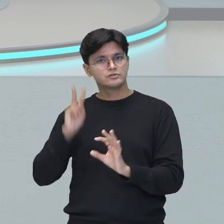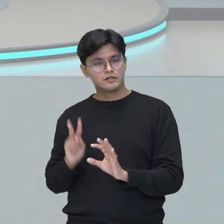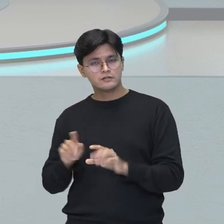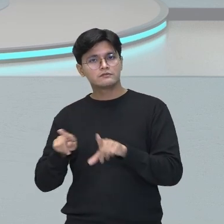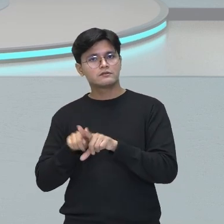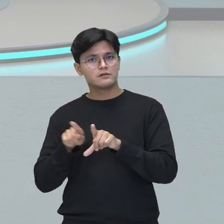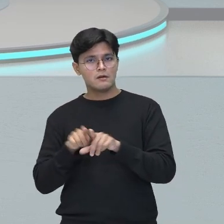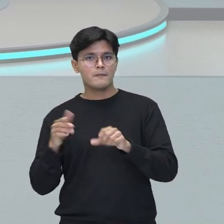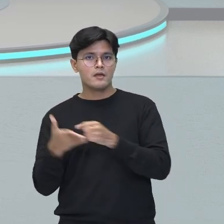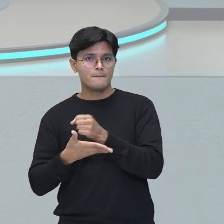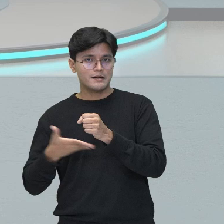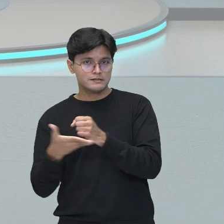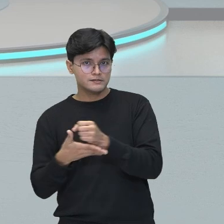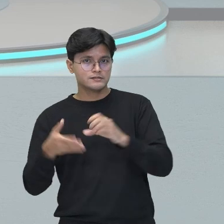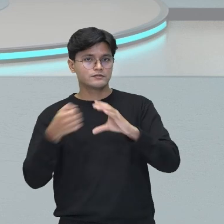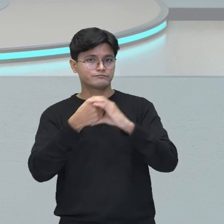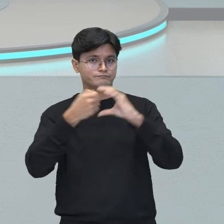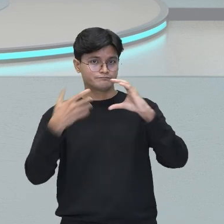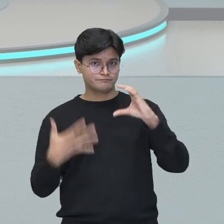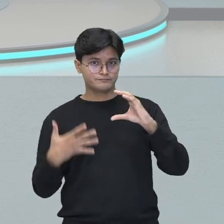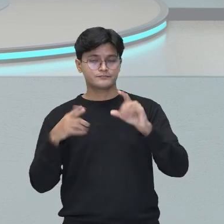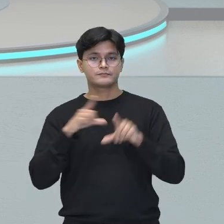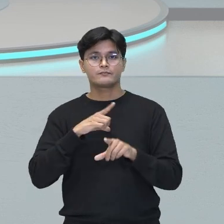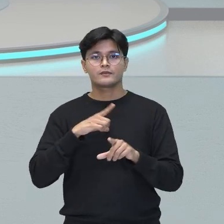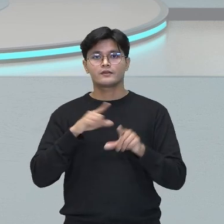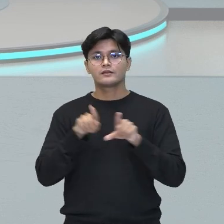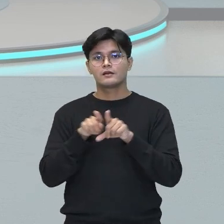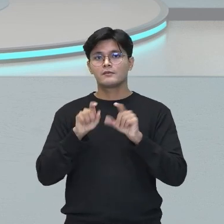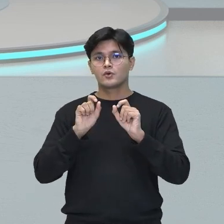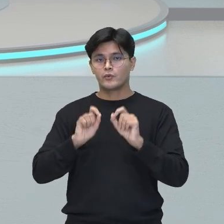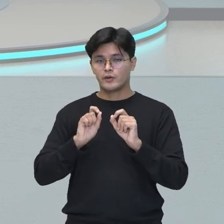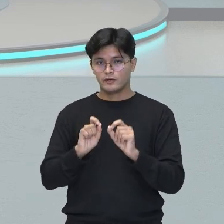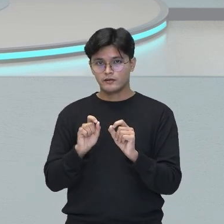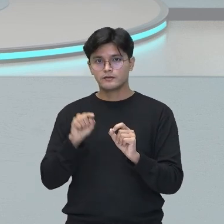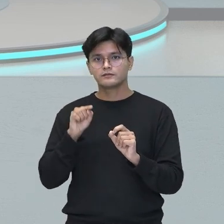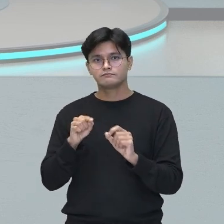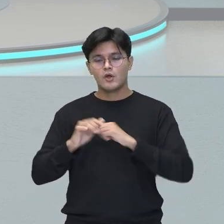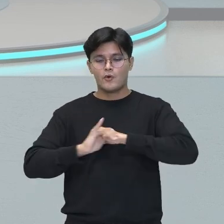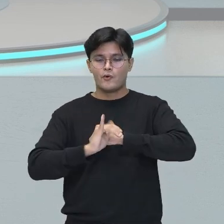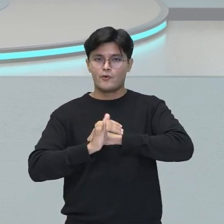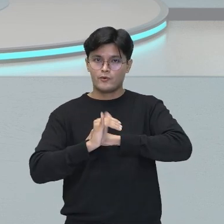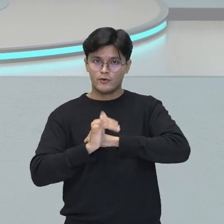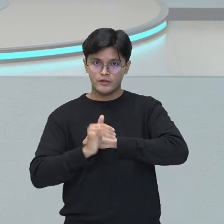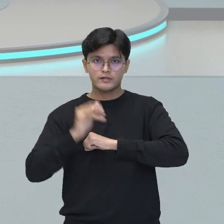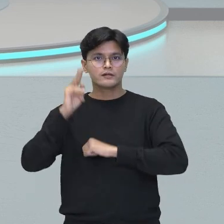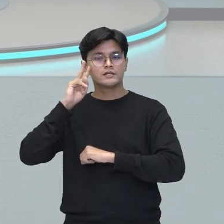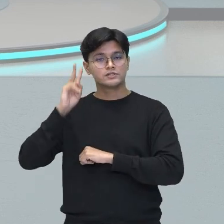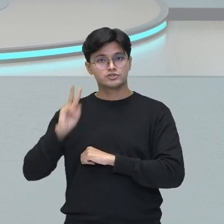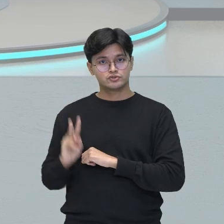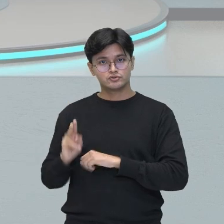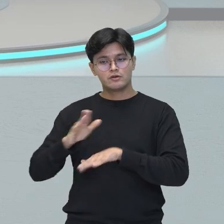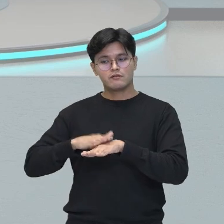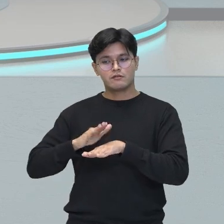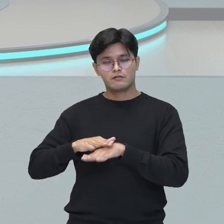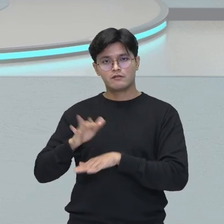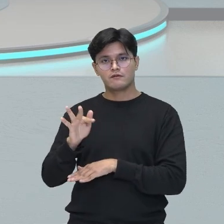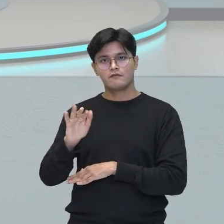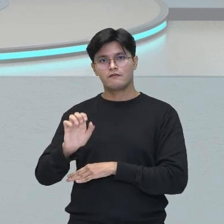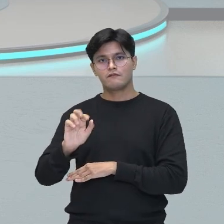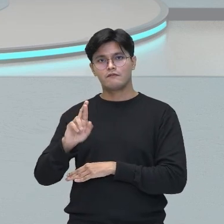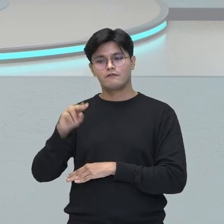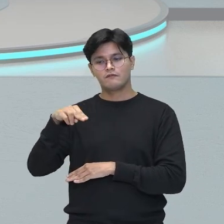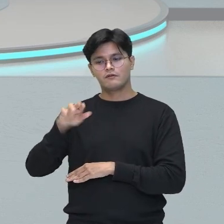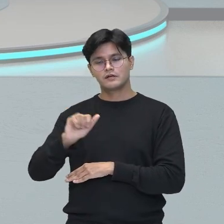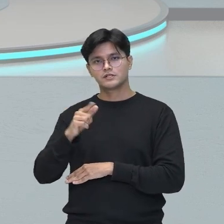nas característica tem a crônica Histórica de Fernão Lopes O que foi que Fernão Lopes